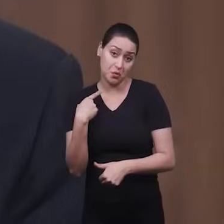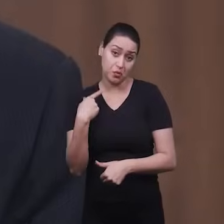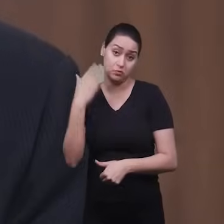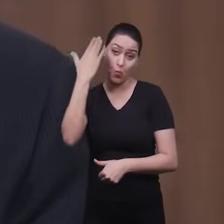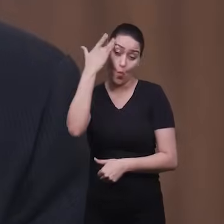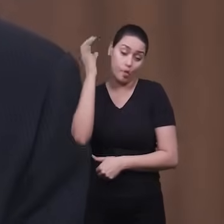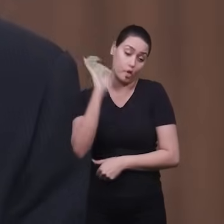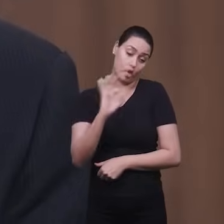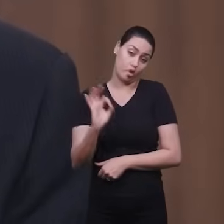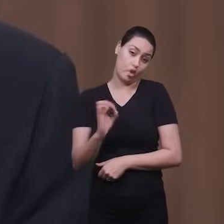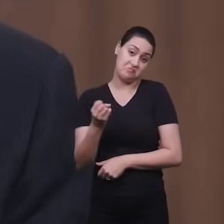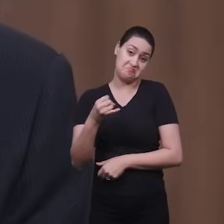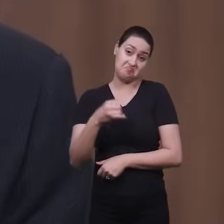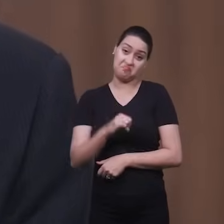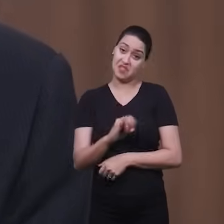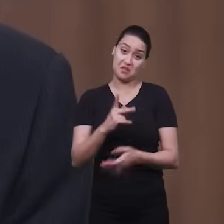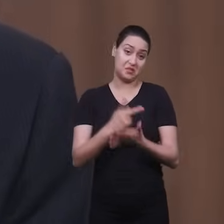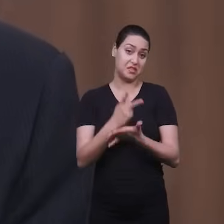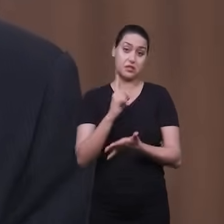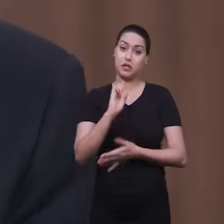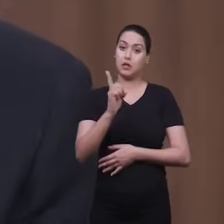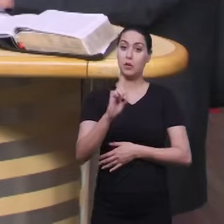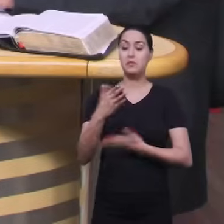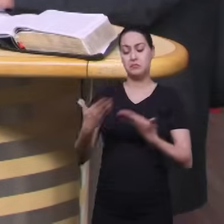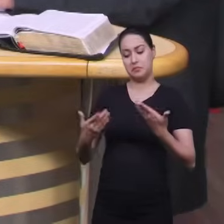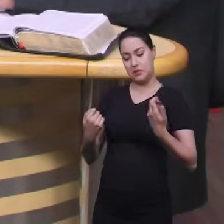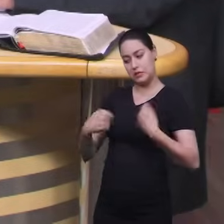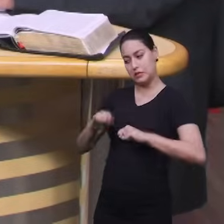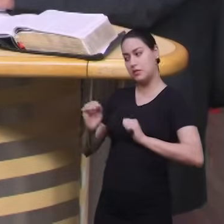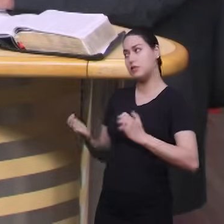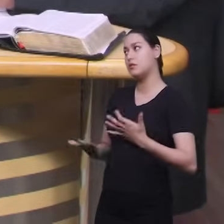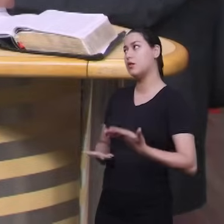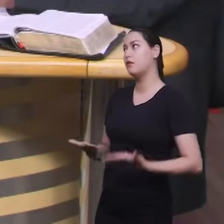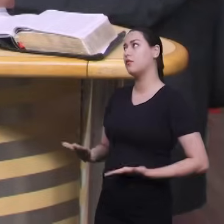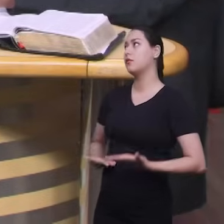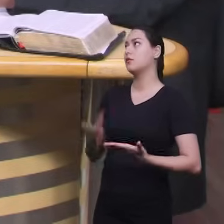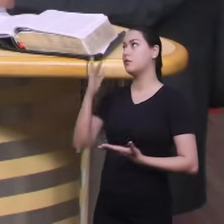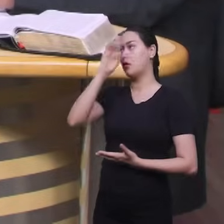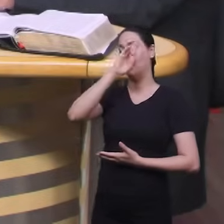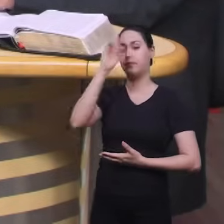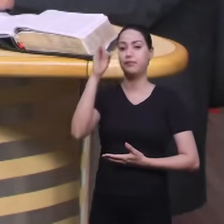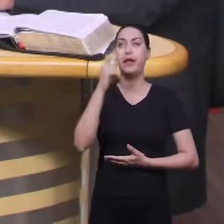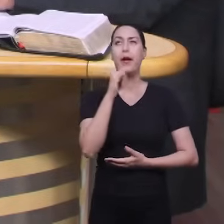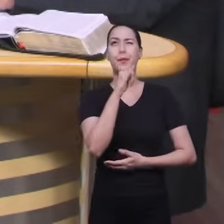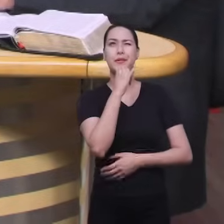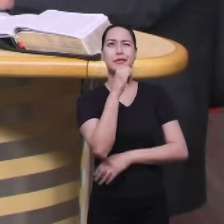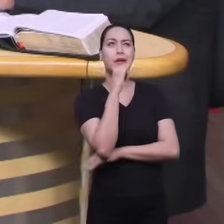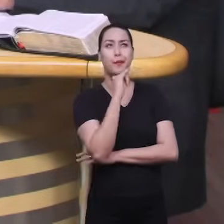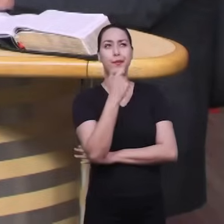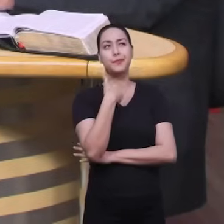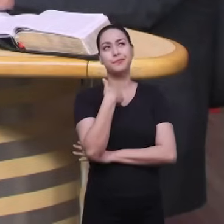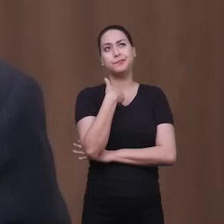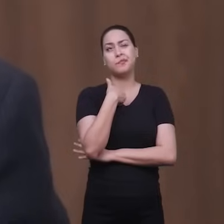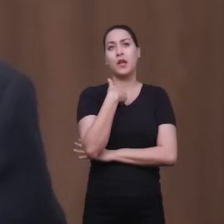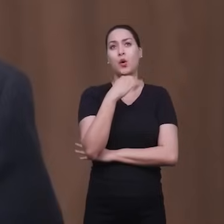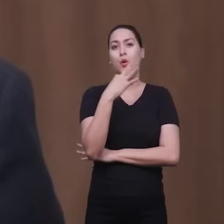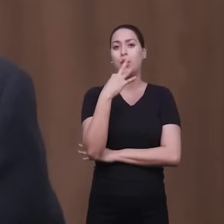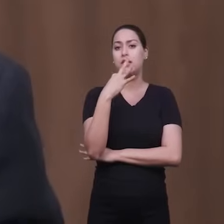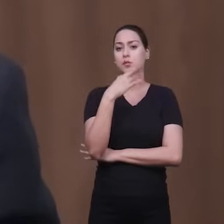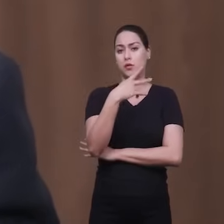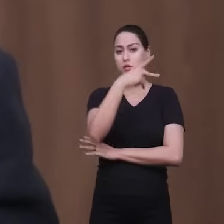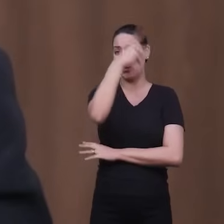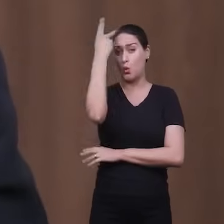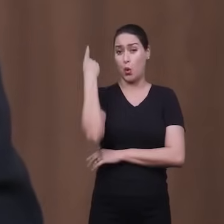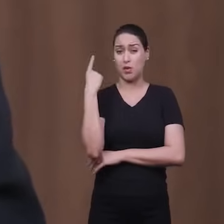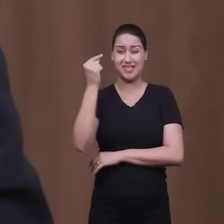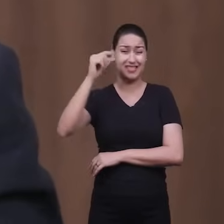aí se eu não for não tem problema se você é outra se o senhor mas quanto tempo você já aí eu conheço